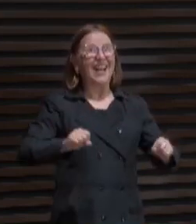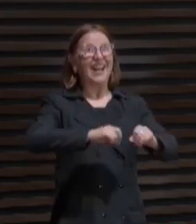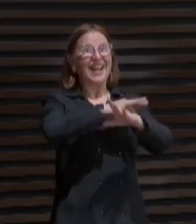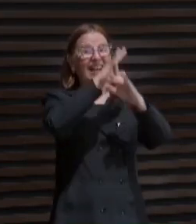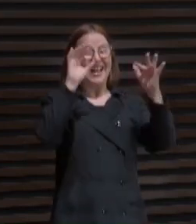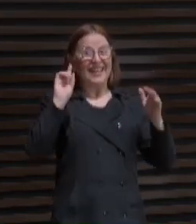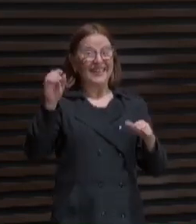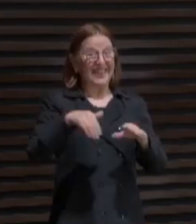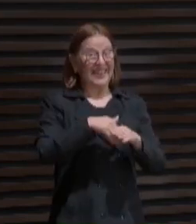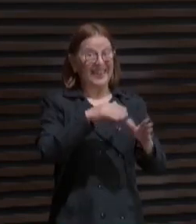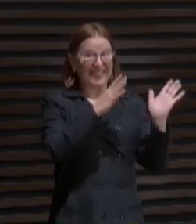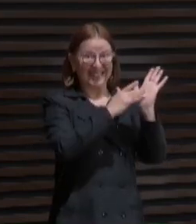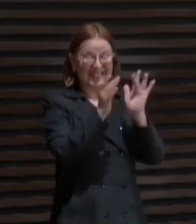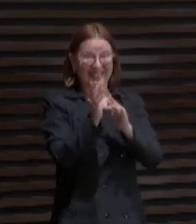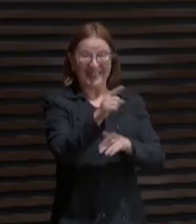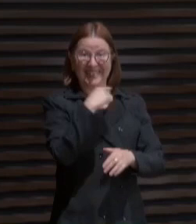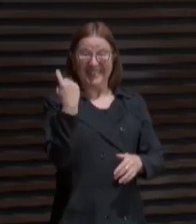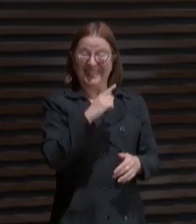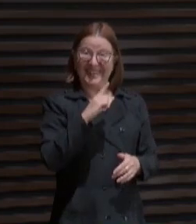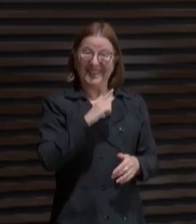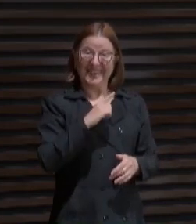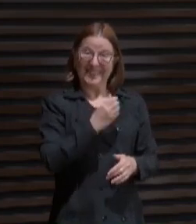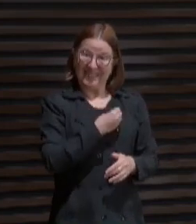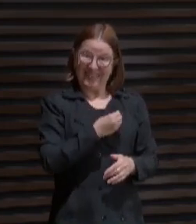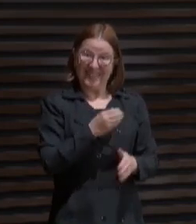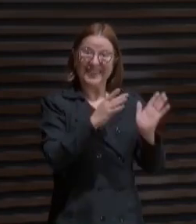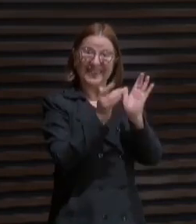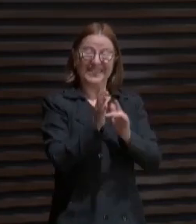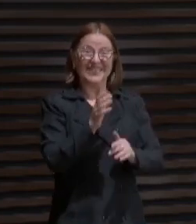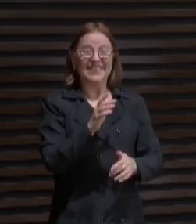em Jesus nós temos vida, e Jesus é vida onde há